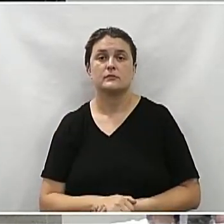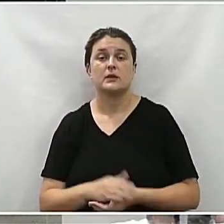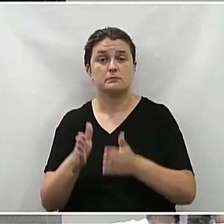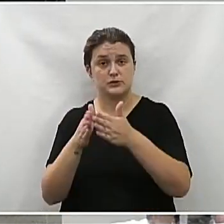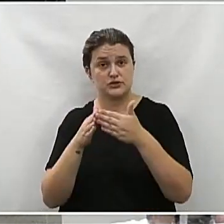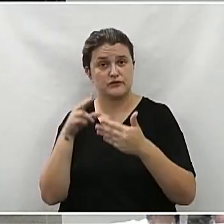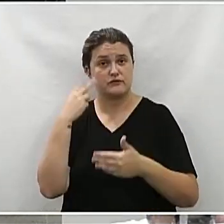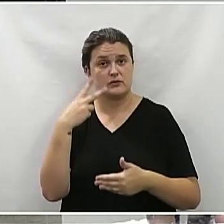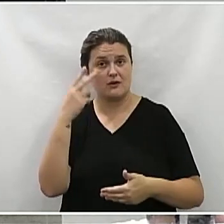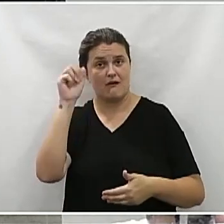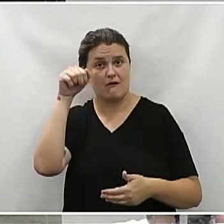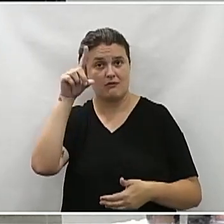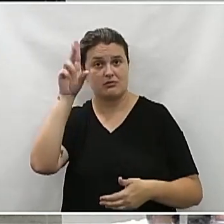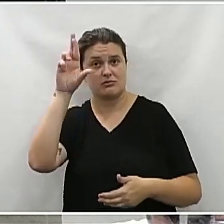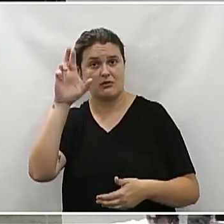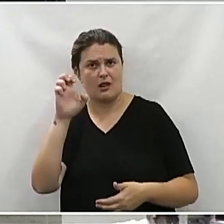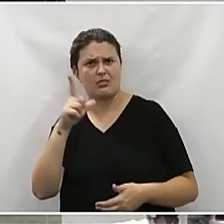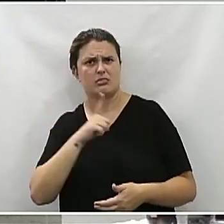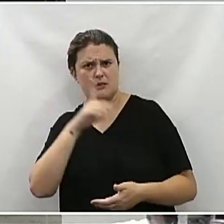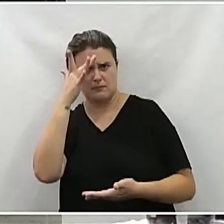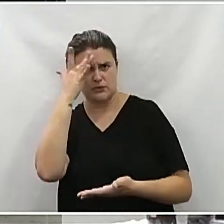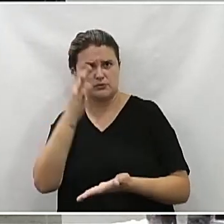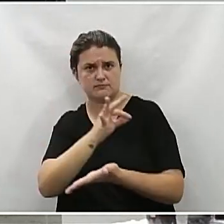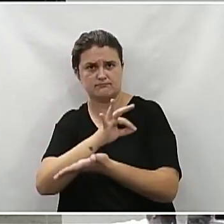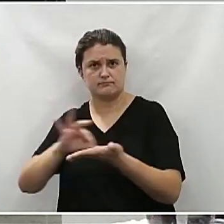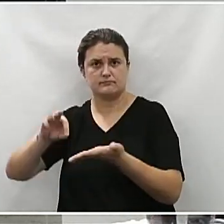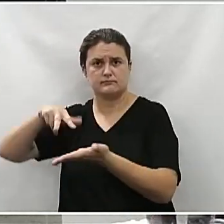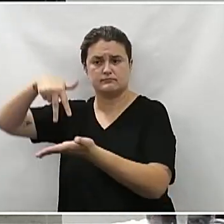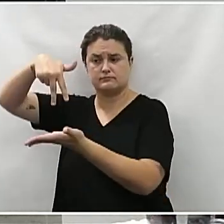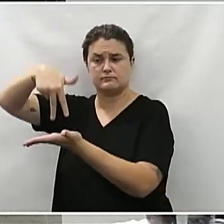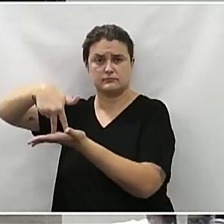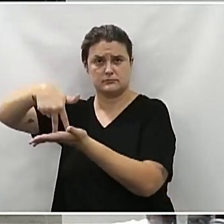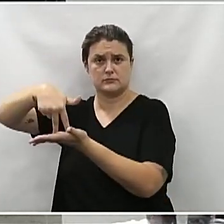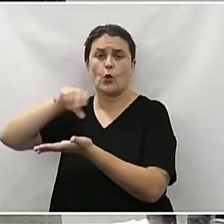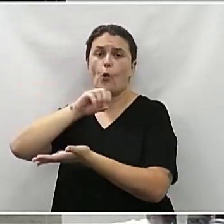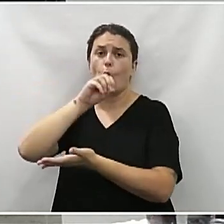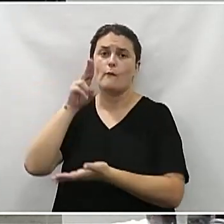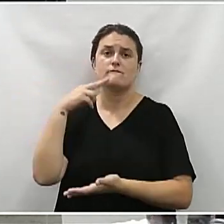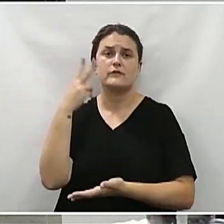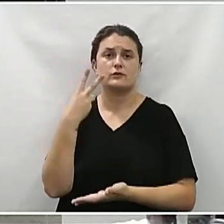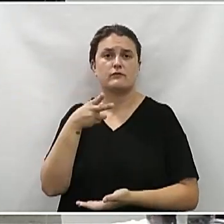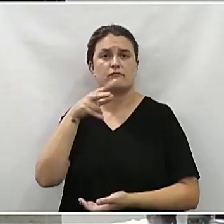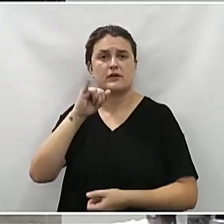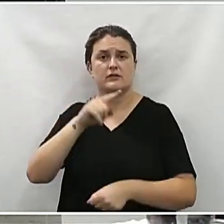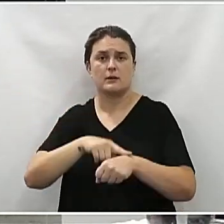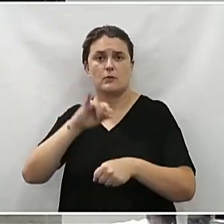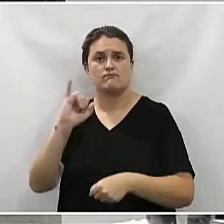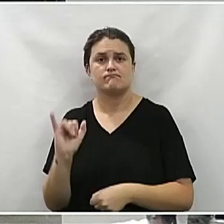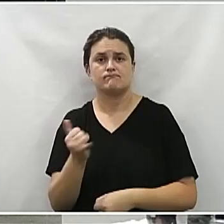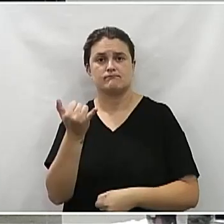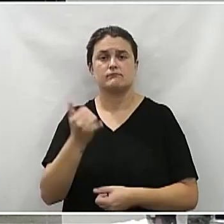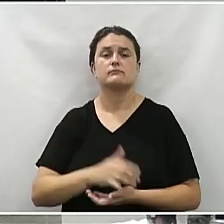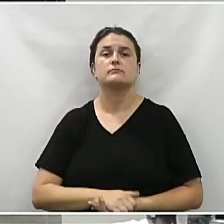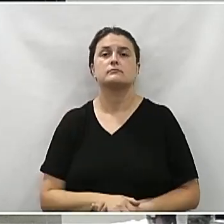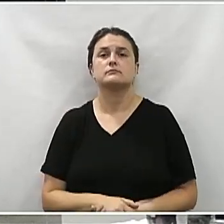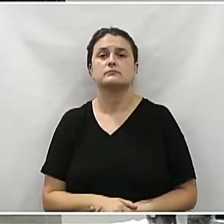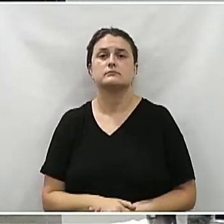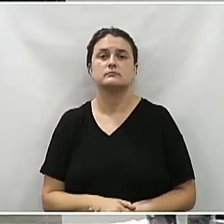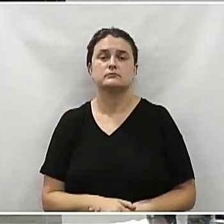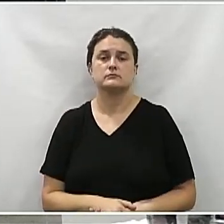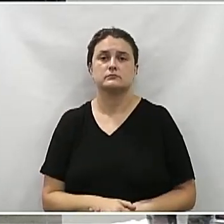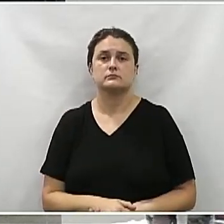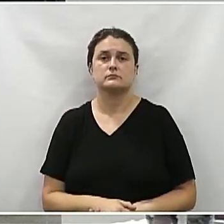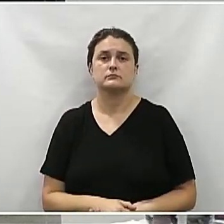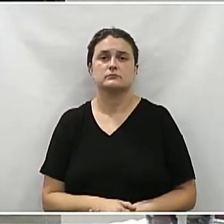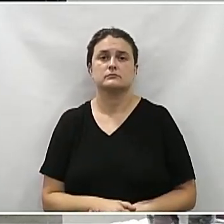André, para que informe se há alguém inscrito para a tribuna popular ou algum dos edis inscrito para o uso da palavra